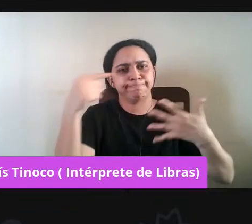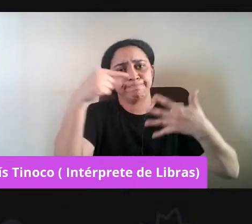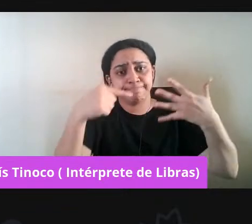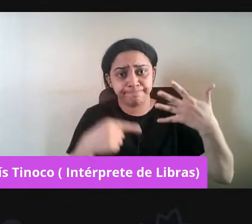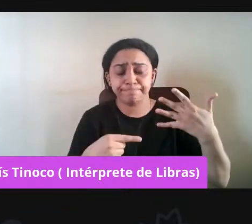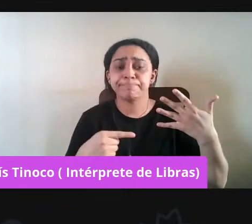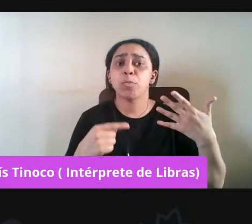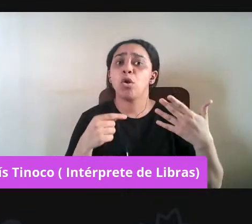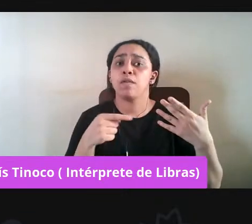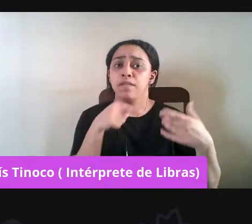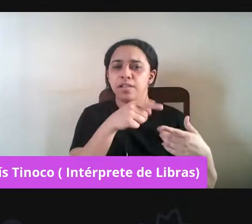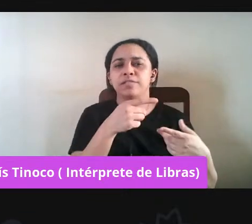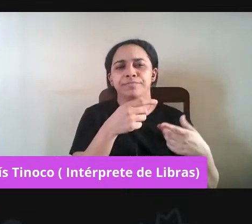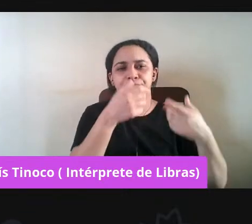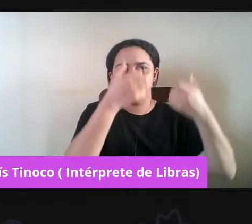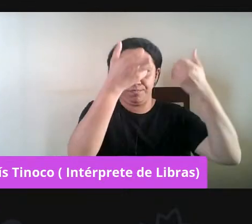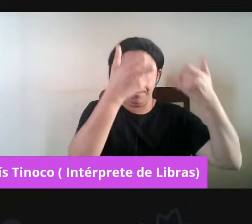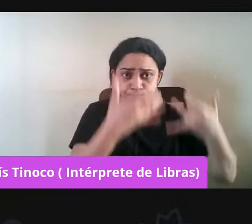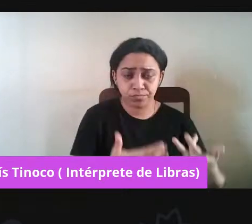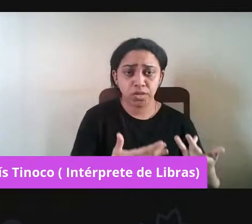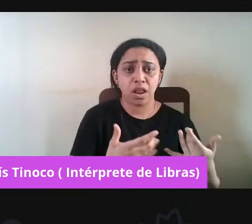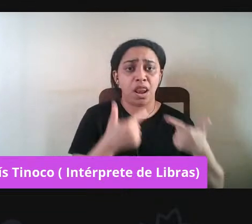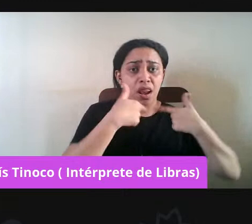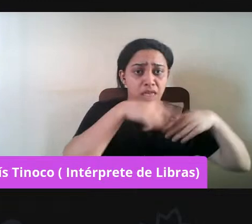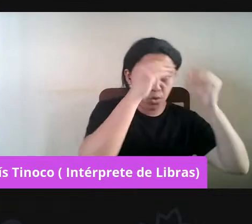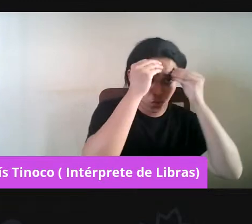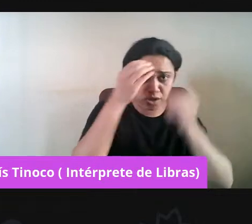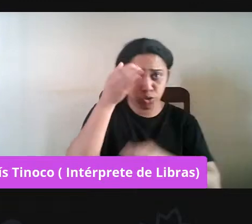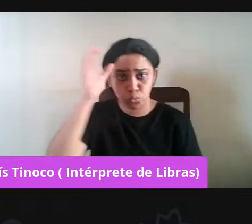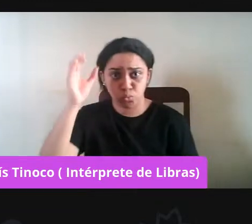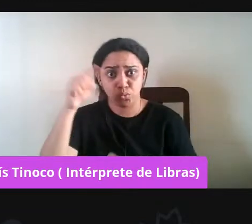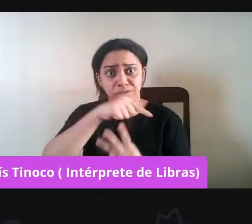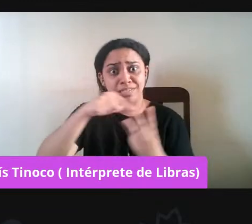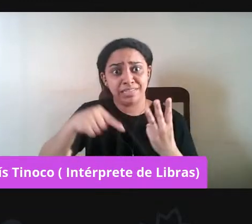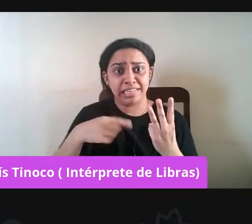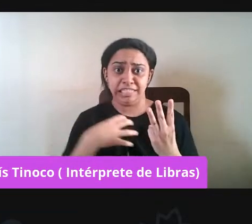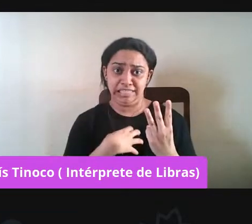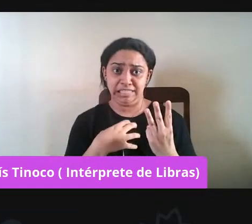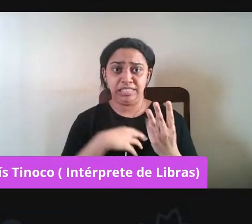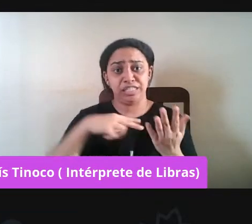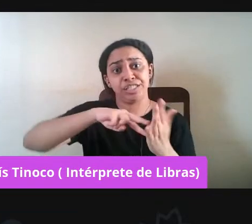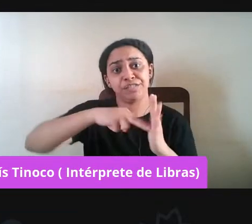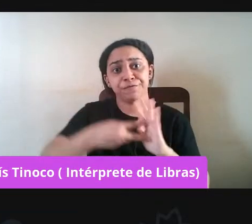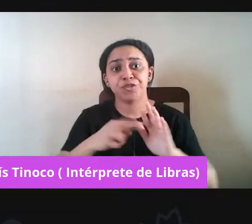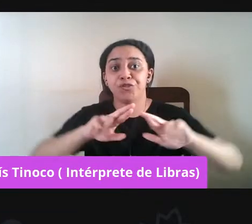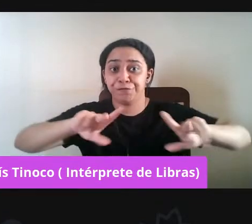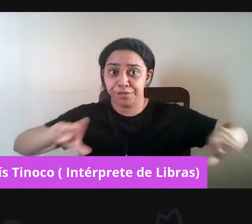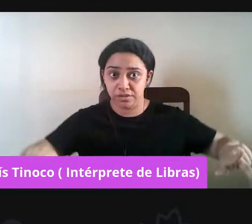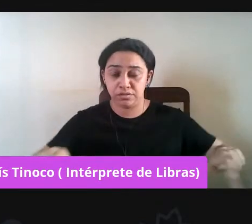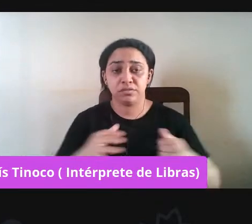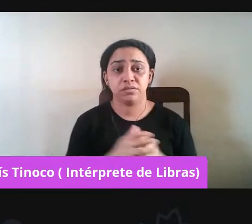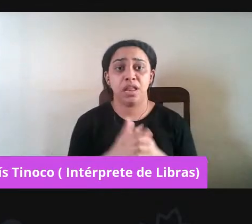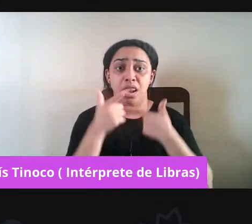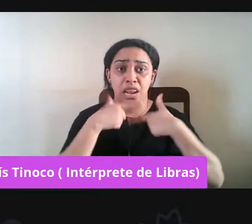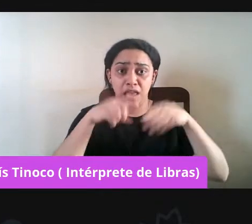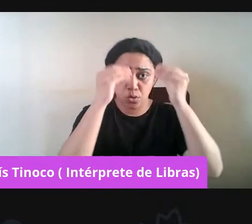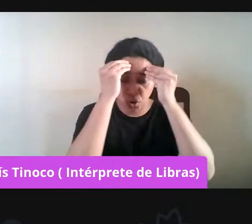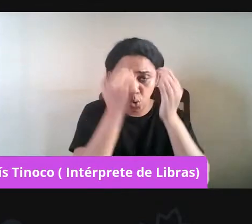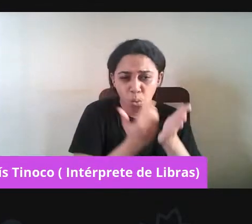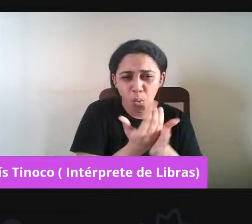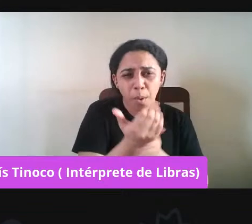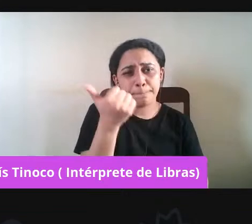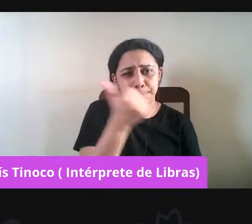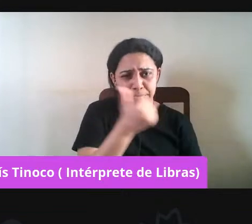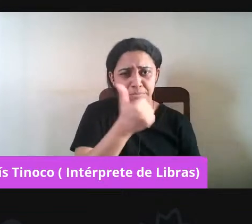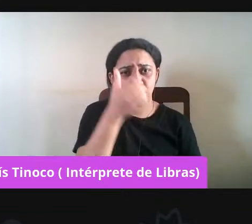também que a relação entre linguagem e cultura se dá em três sentidos diferentes. Vejamos. A linguagem é uma forma primária de cultura